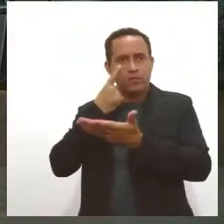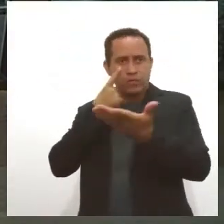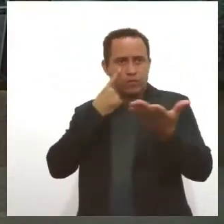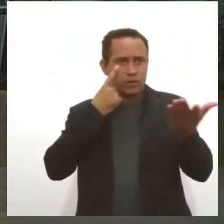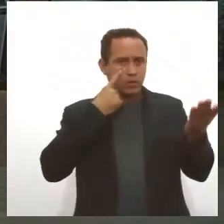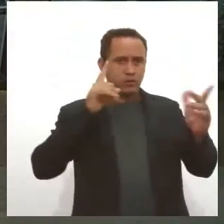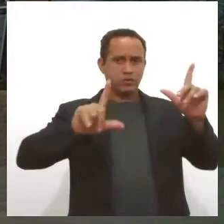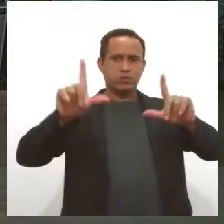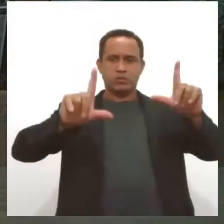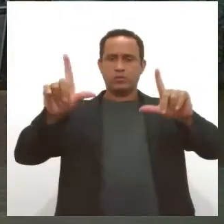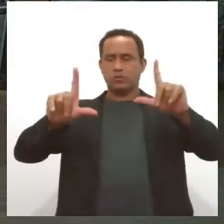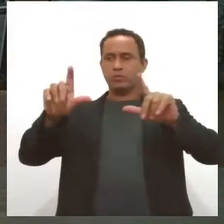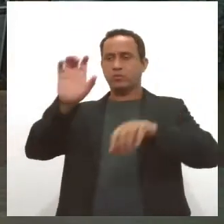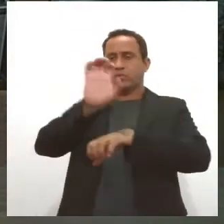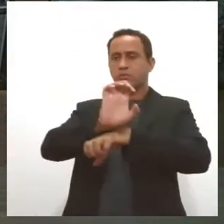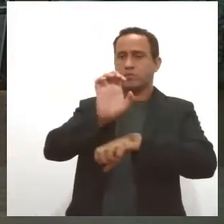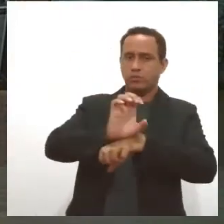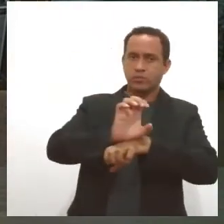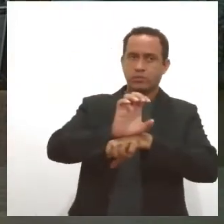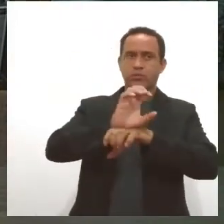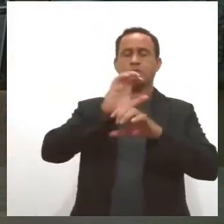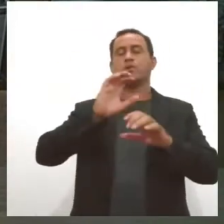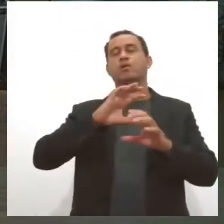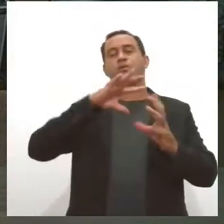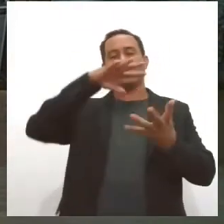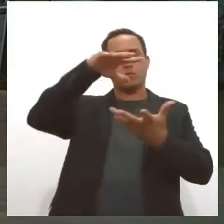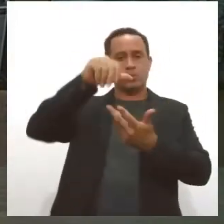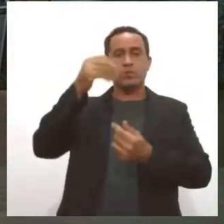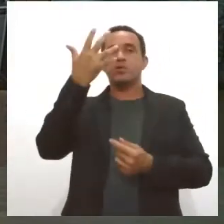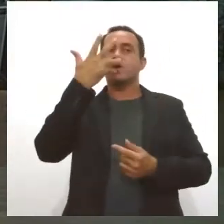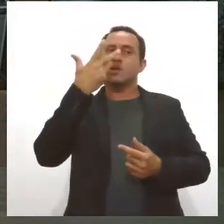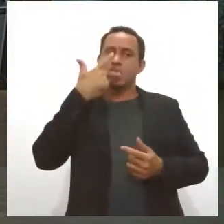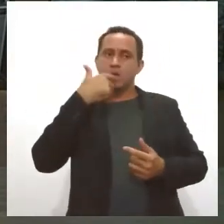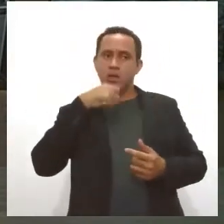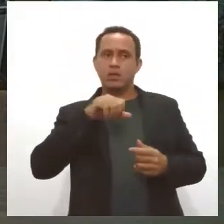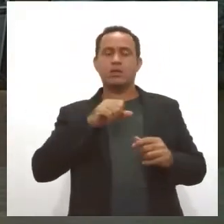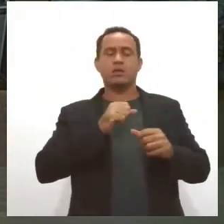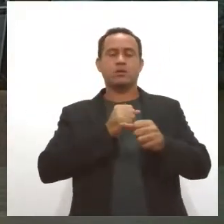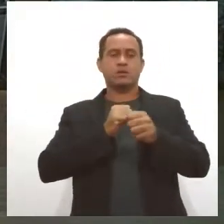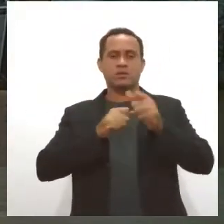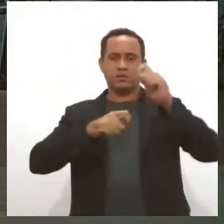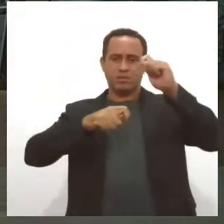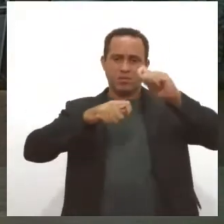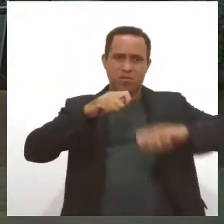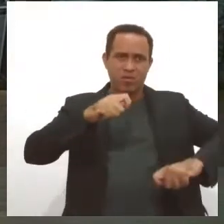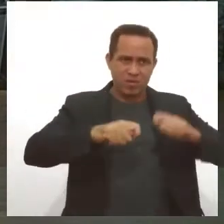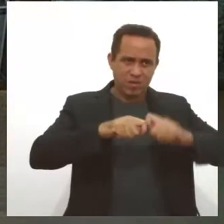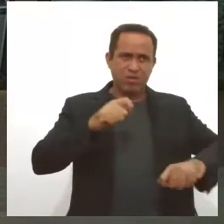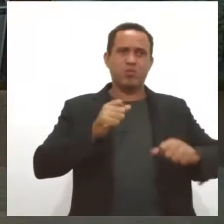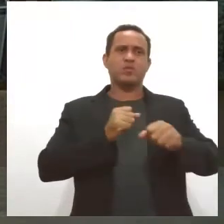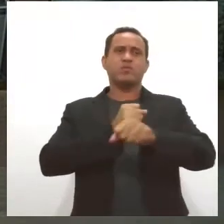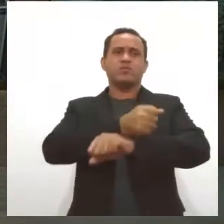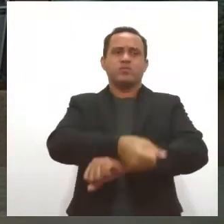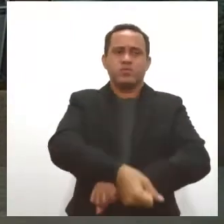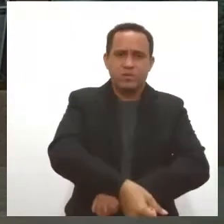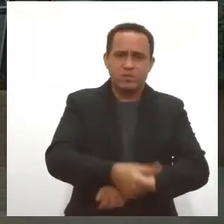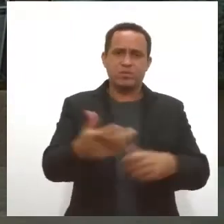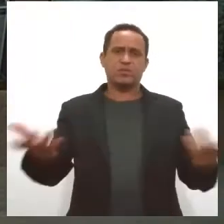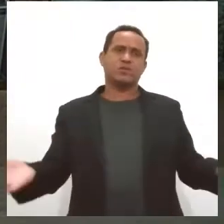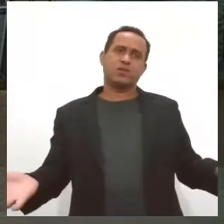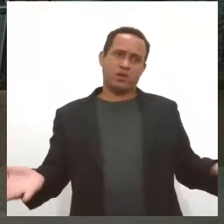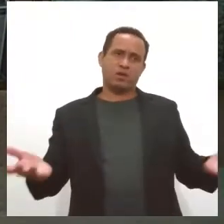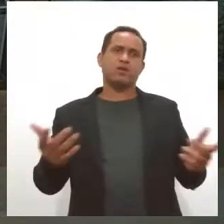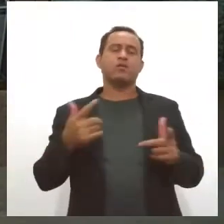tanto aqui do Estado como na imprensa nacional, crianças, né, sendo abusadas, crianças que estão vivendo em uma situação de